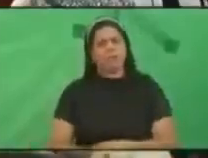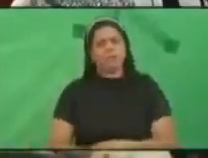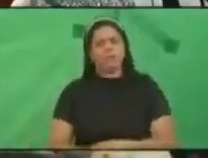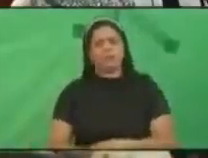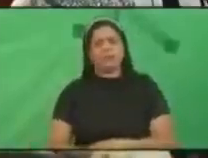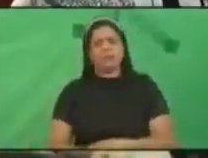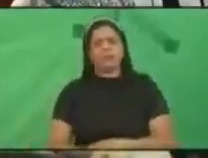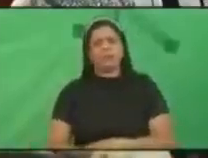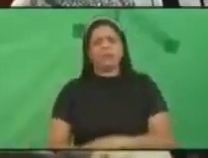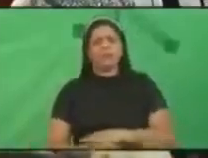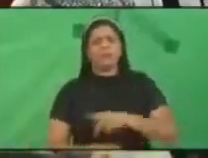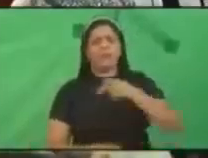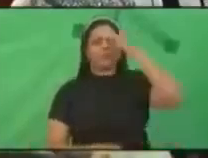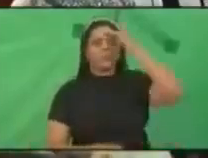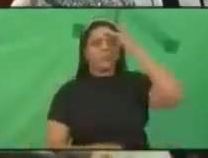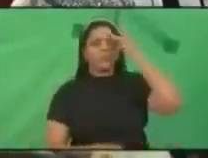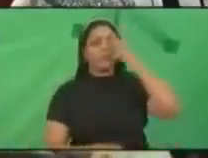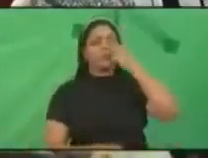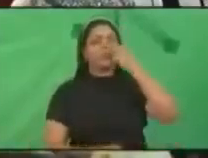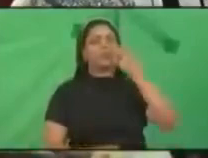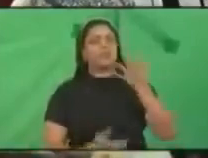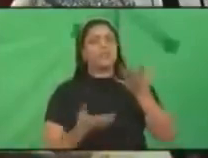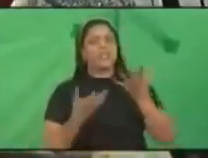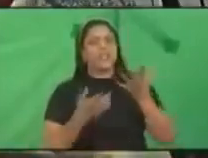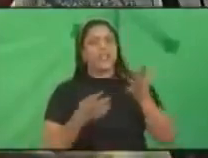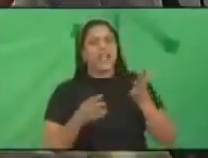Alguém que tem a intenção de ferir,